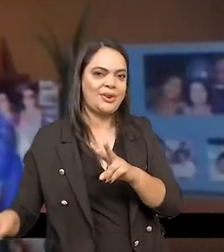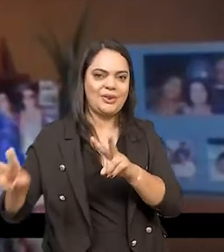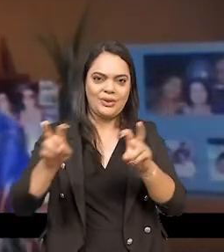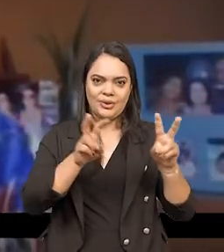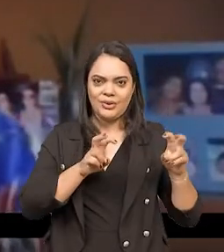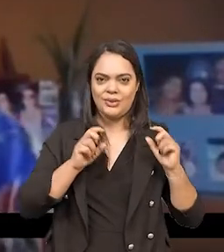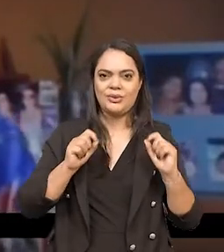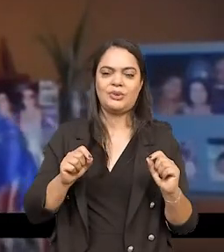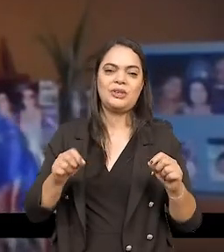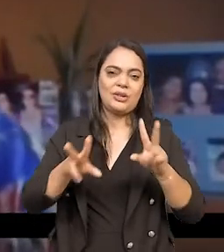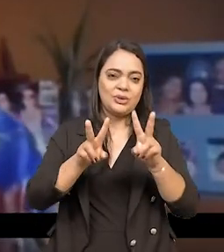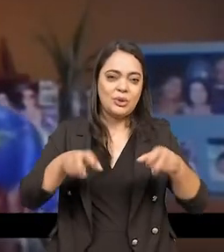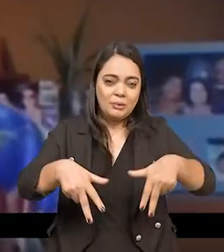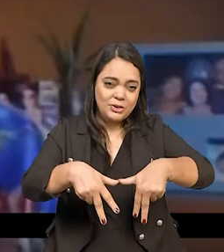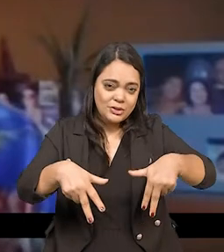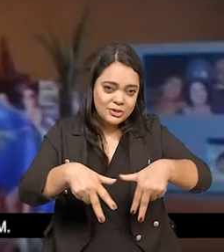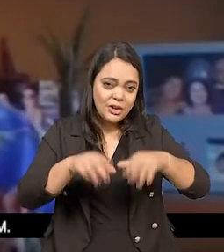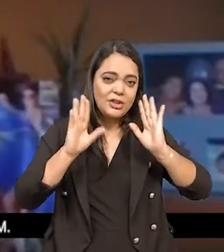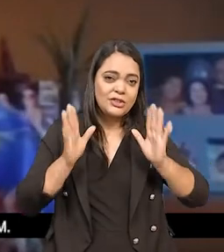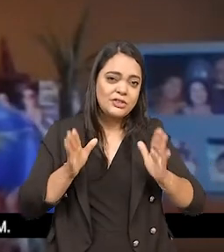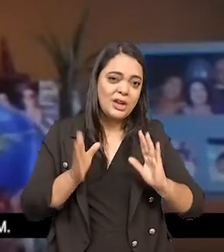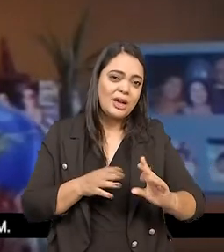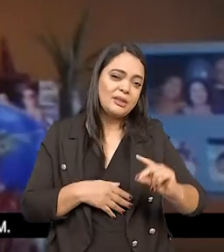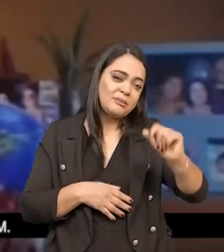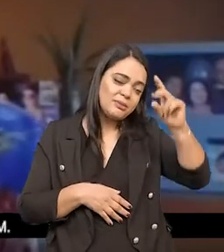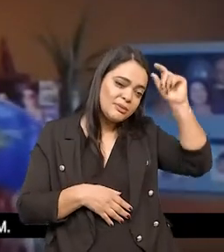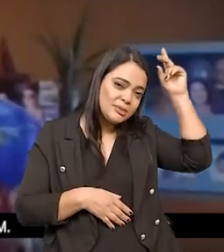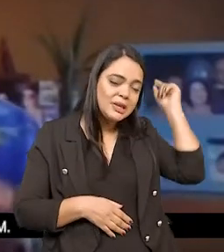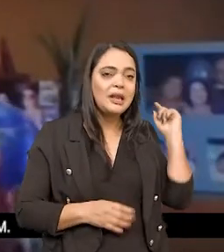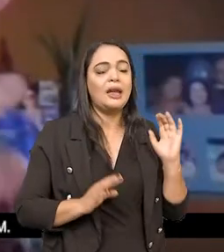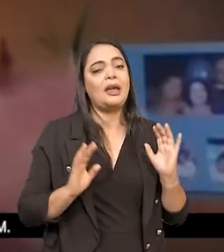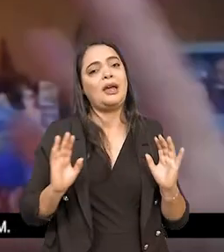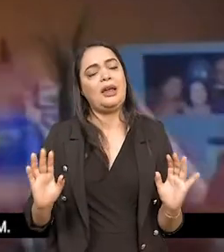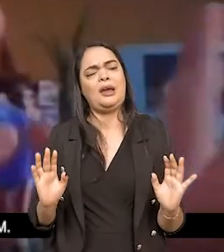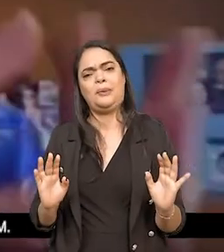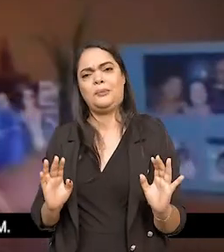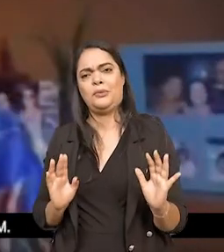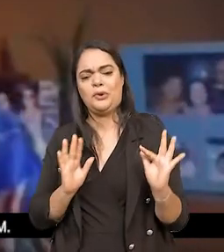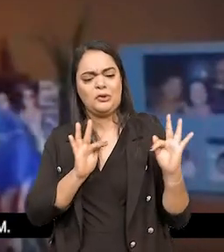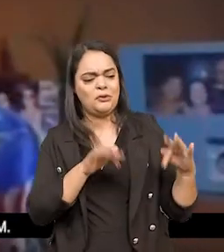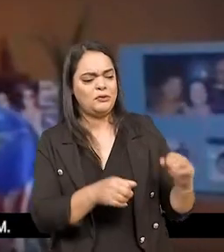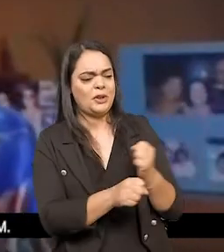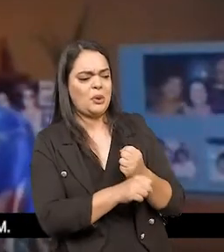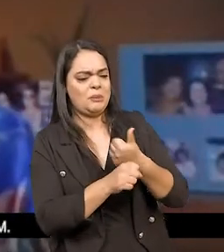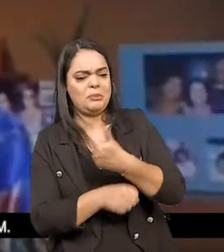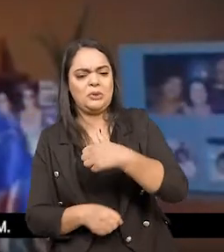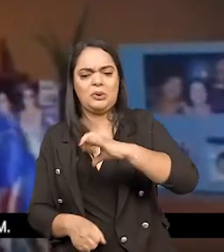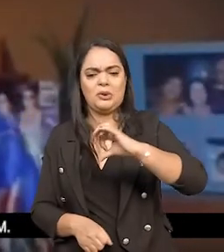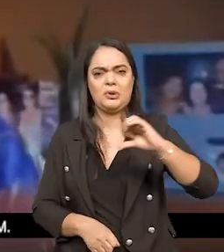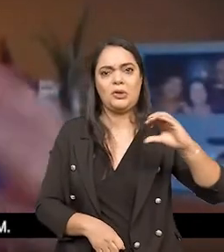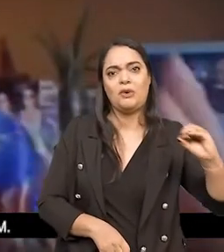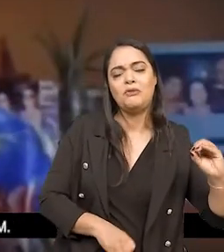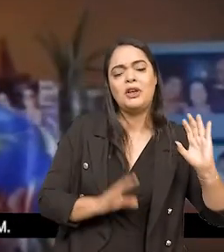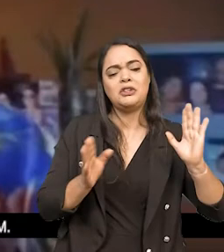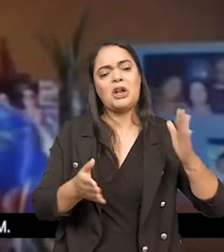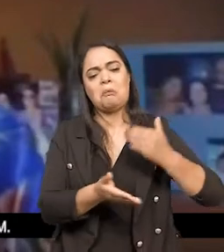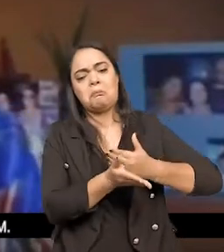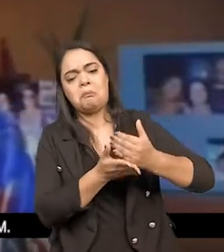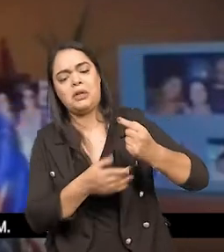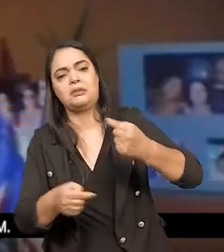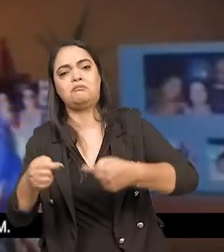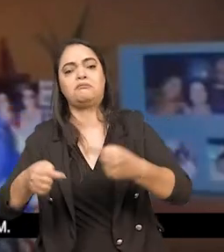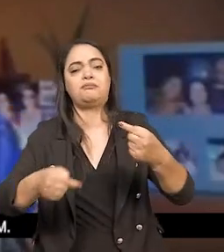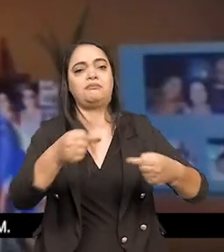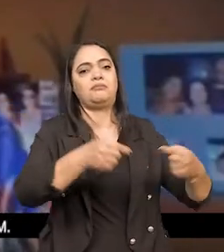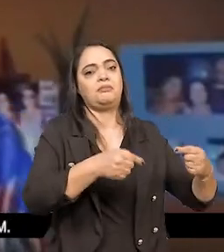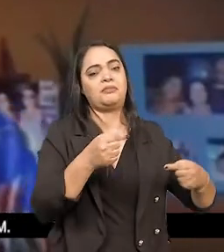temas transversais, o gênero, já está lá desde os parâmetros curriculares, já lá desde o final dos anos 90, essas questões vêm sendo